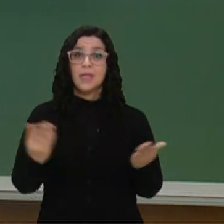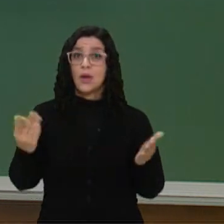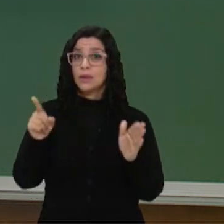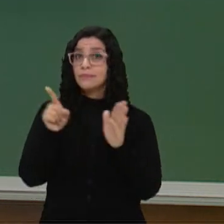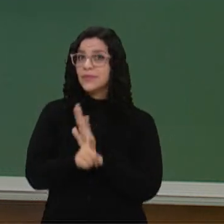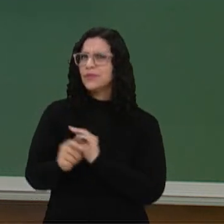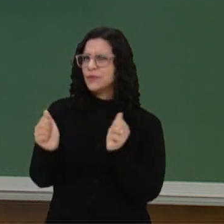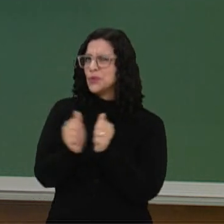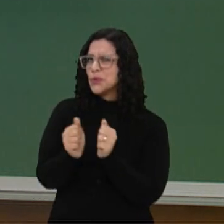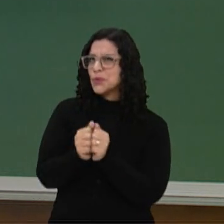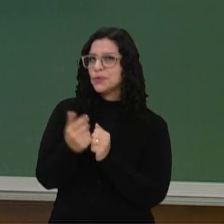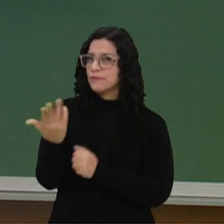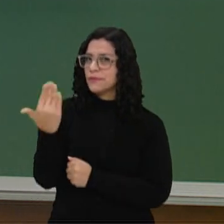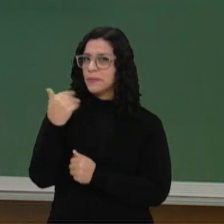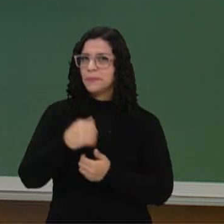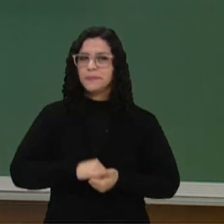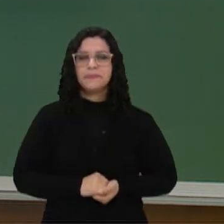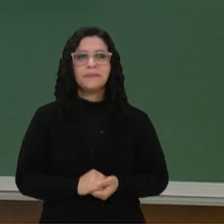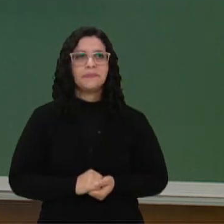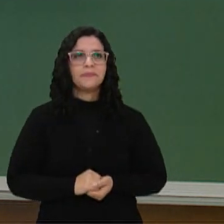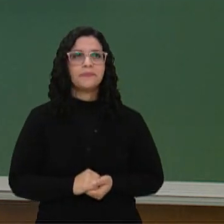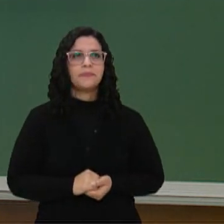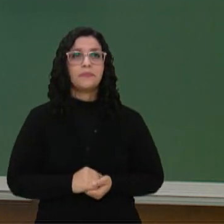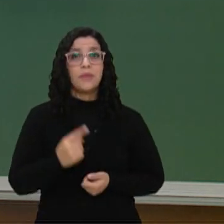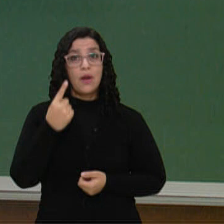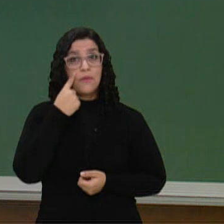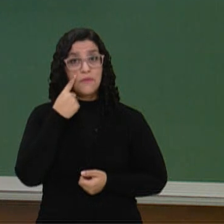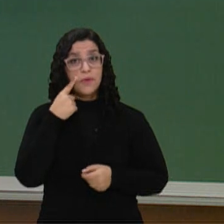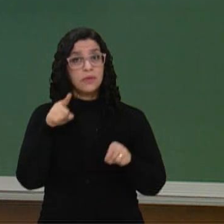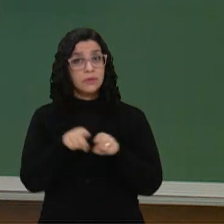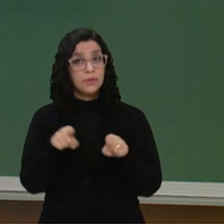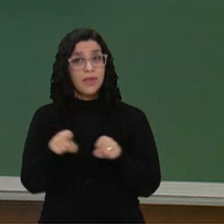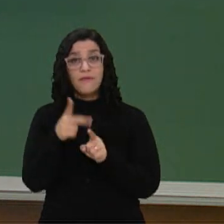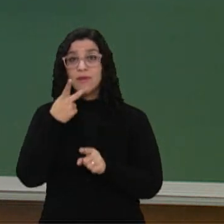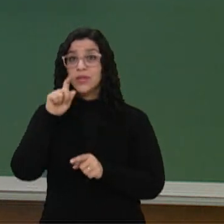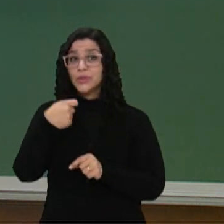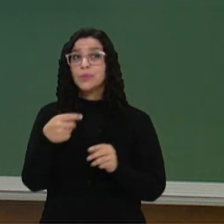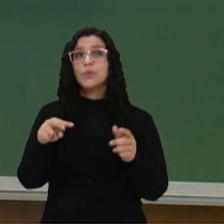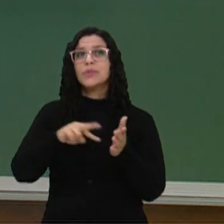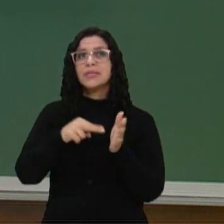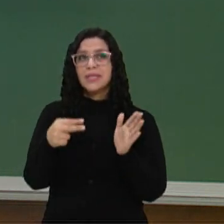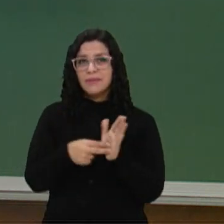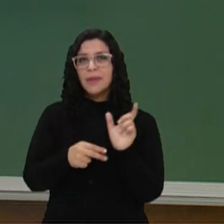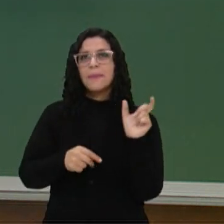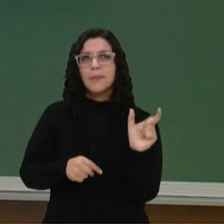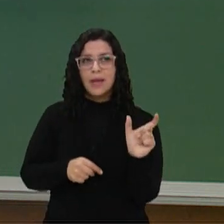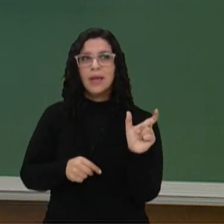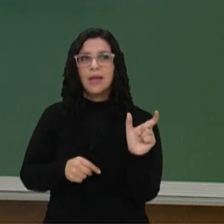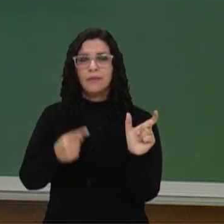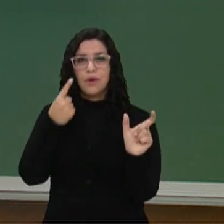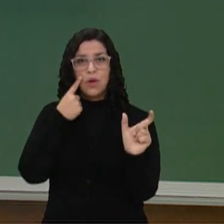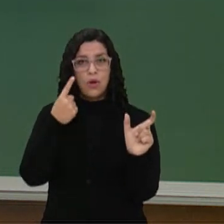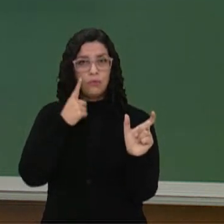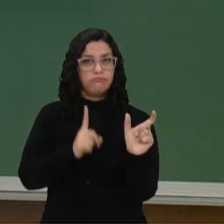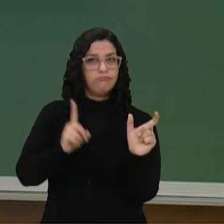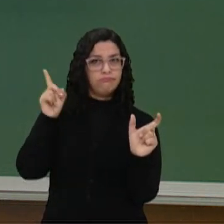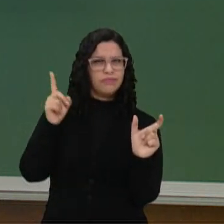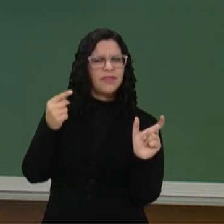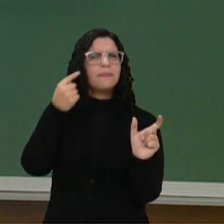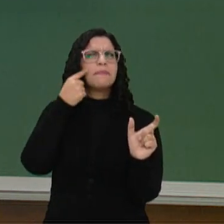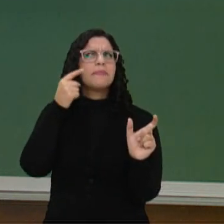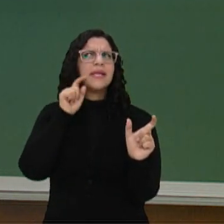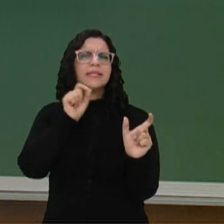Temos mais um quiz para respondermos juntos. Veja só, também é sobre o sentido e o significado da palavra. Então já vai pensando na